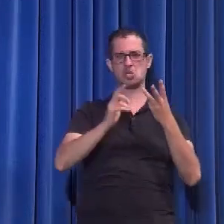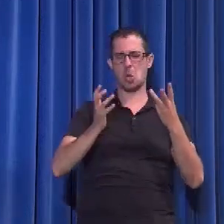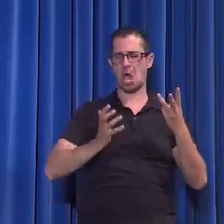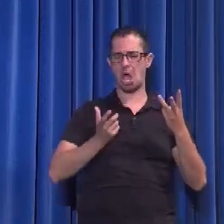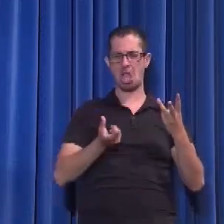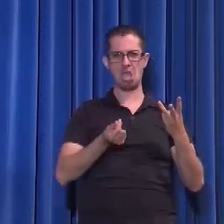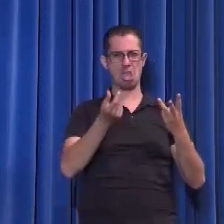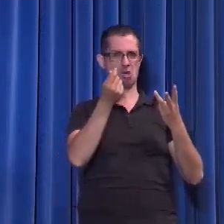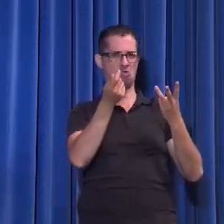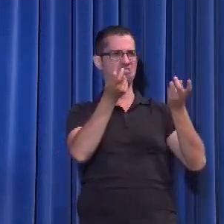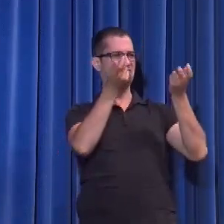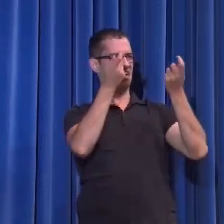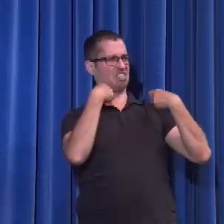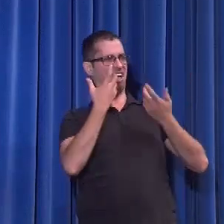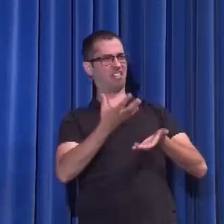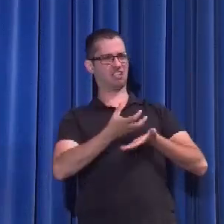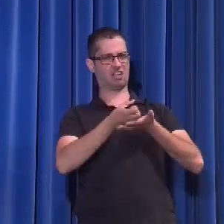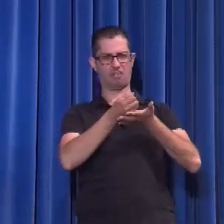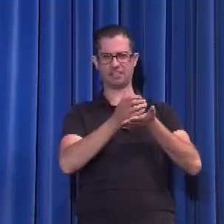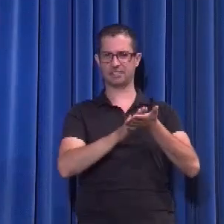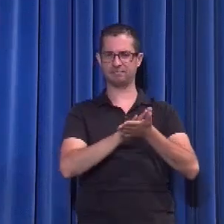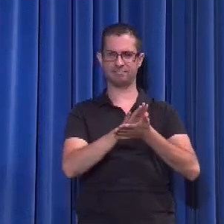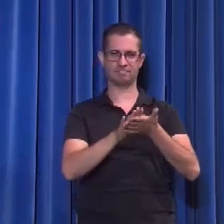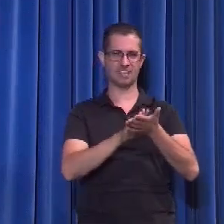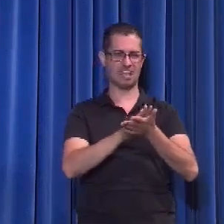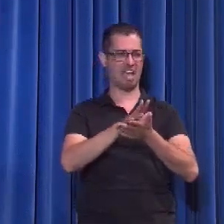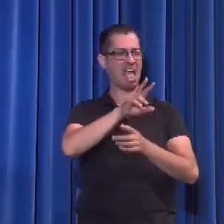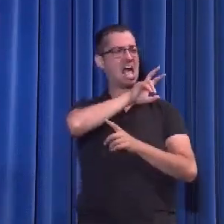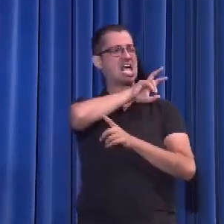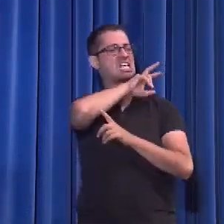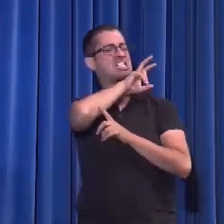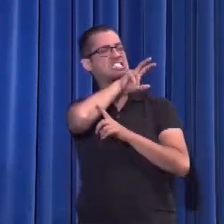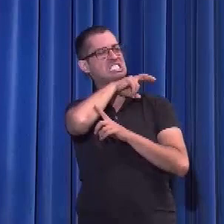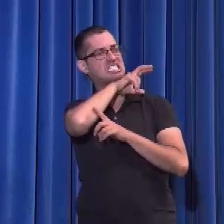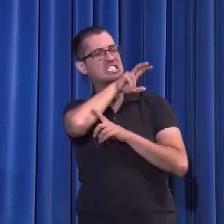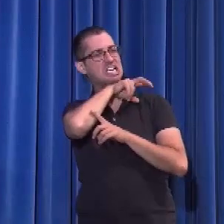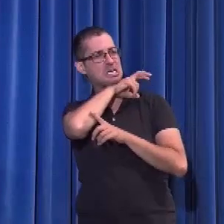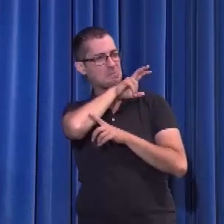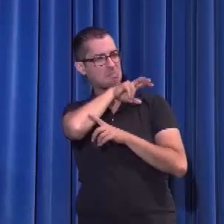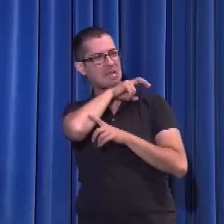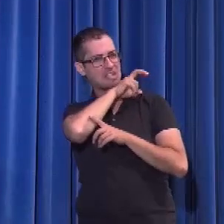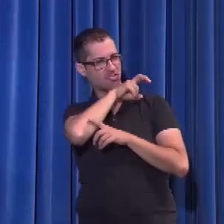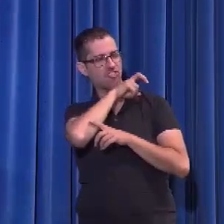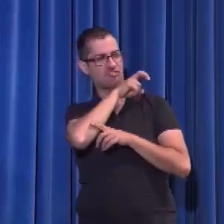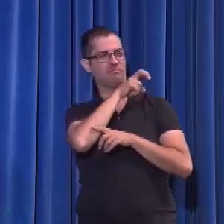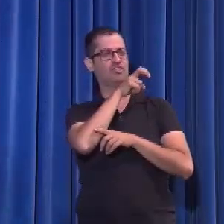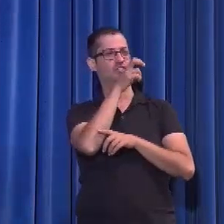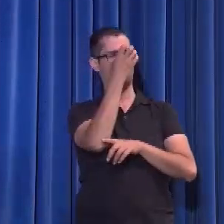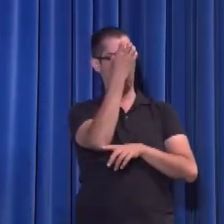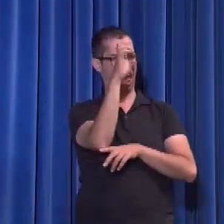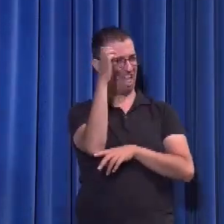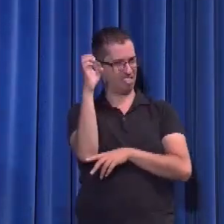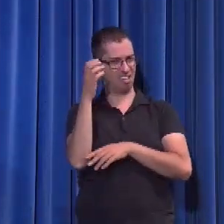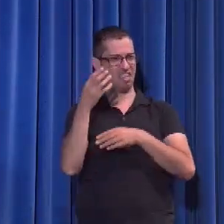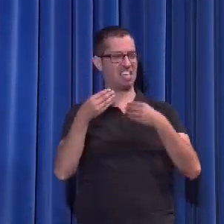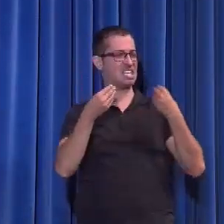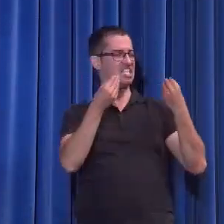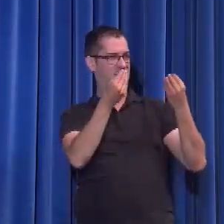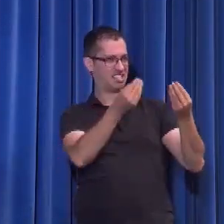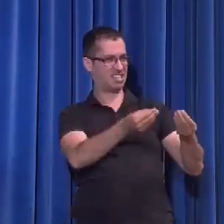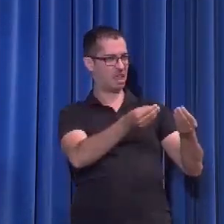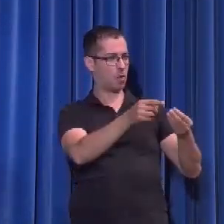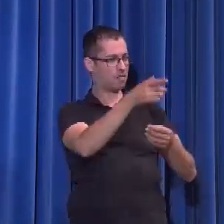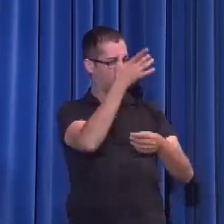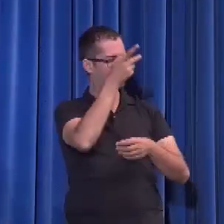A serpente lá no Éden inoculou no homem a ideia de grandeza, de conhecer mais. E